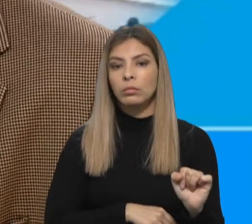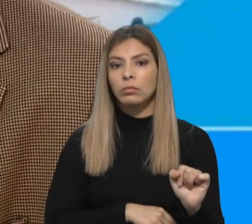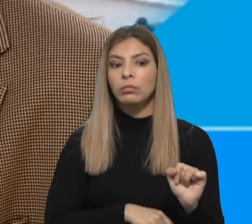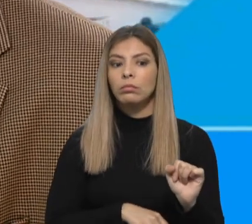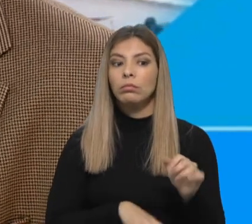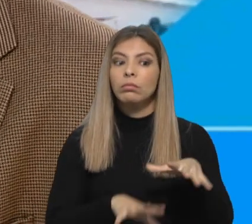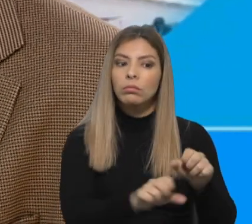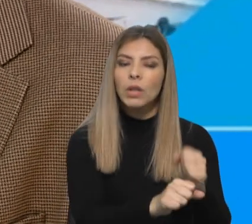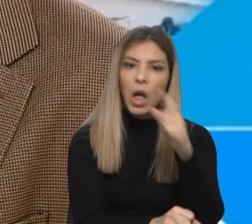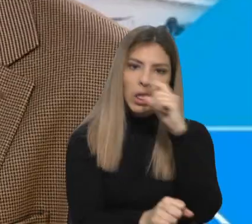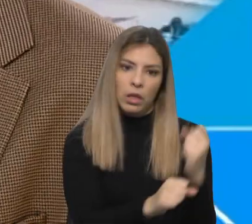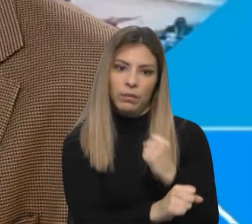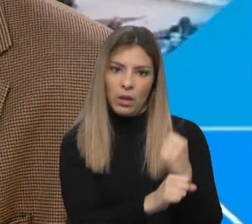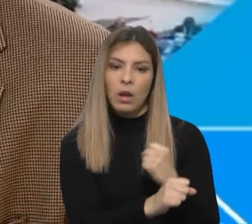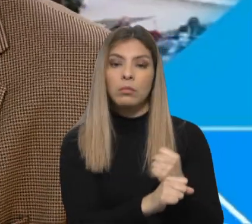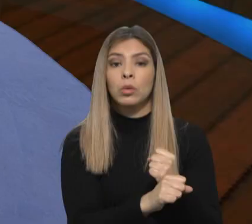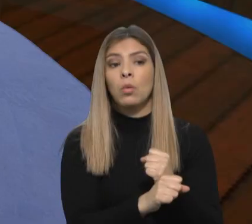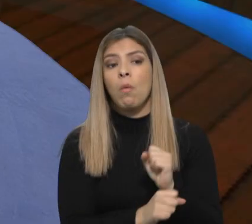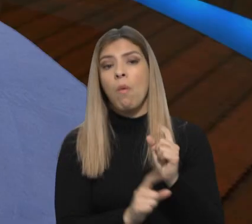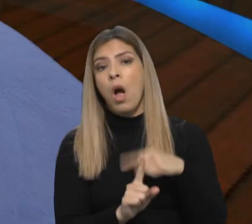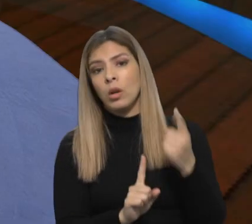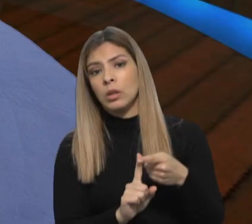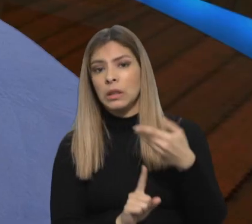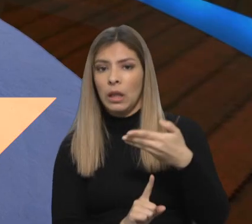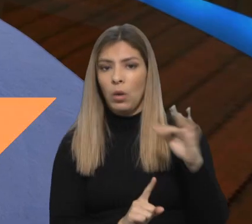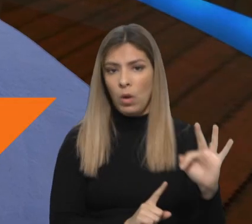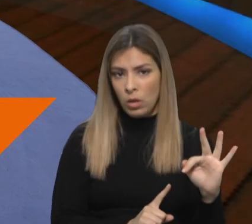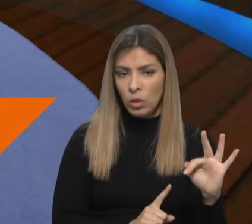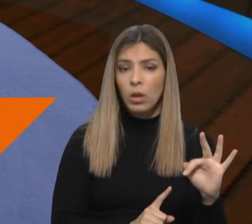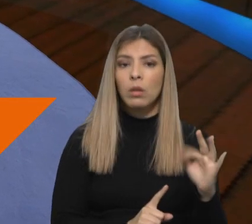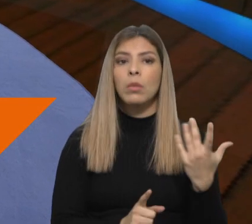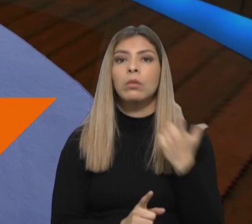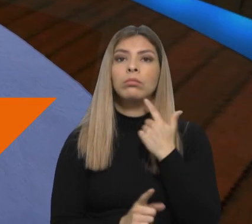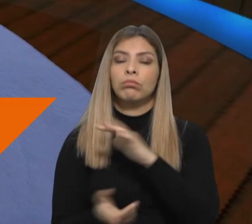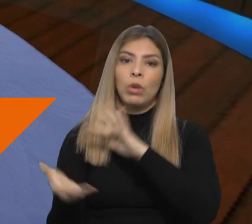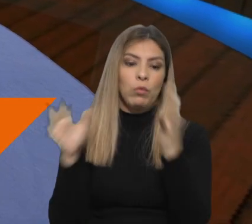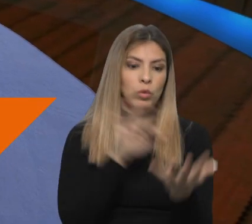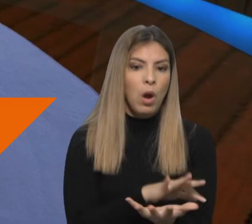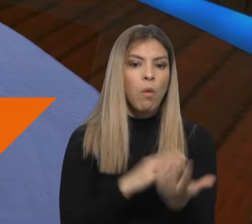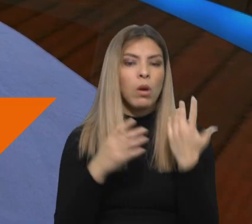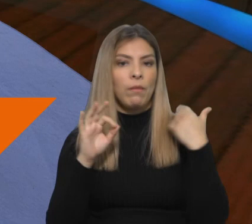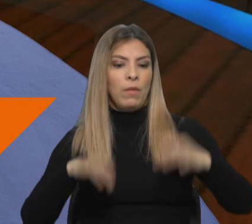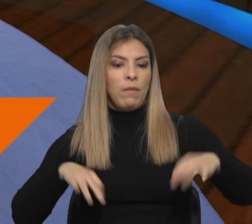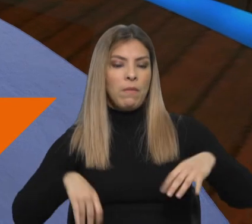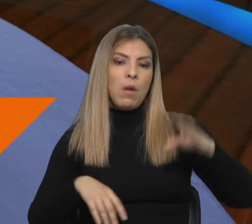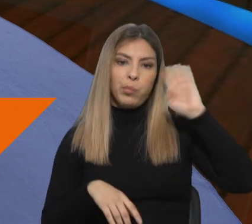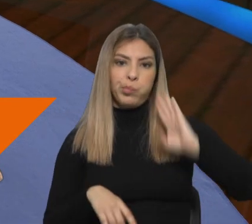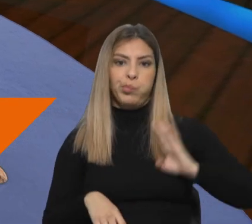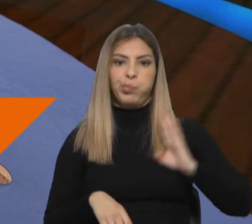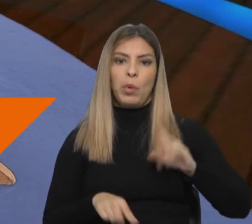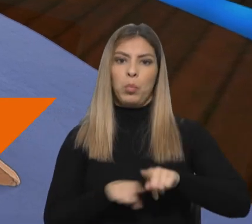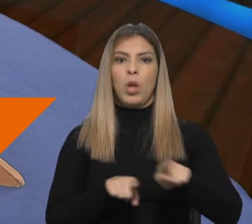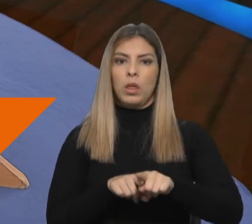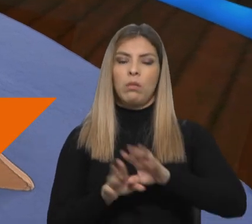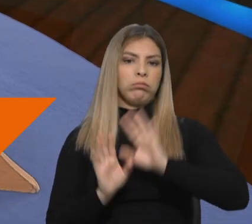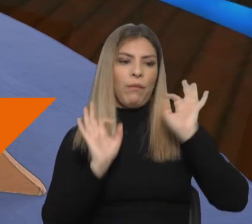atividade política em Portugal desde 74. Portanto, a partir do momento em que é abolido o Conselho da Revolução e se acaba com a tutela militar do regime, os partidos